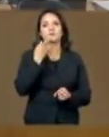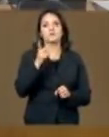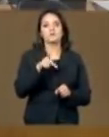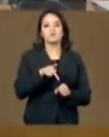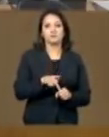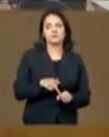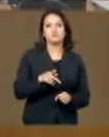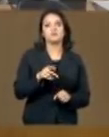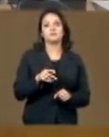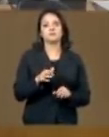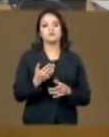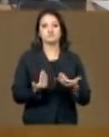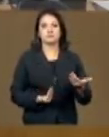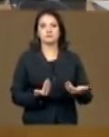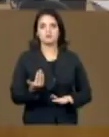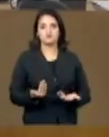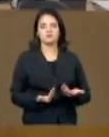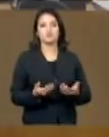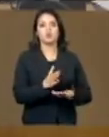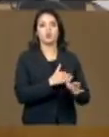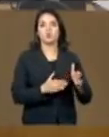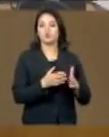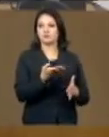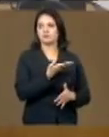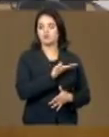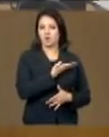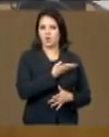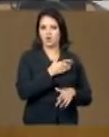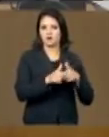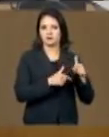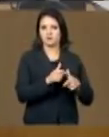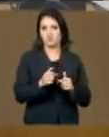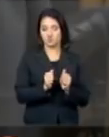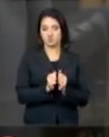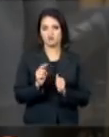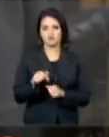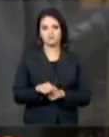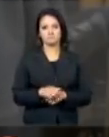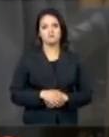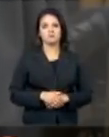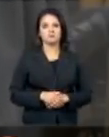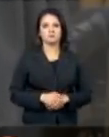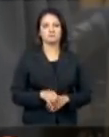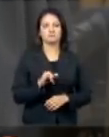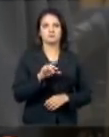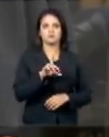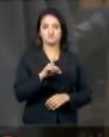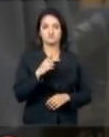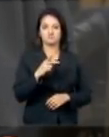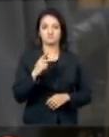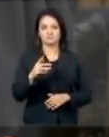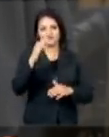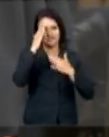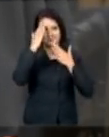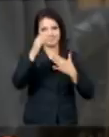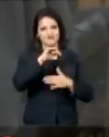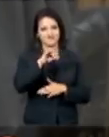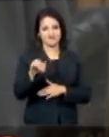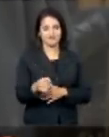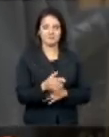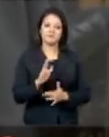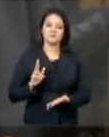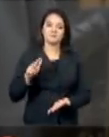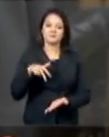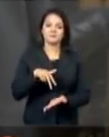a servidora colegas estão aqui presentes inicialmente o bdp agradece pela oportunidade de participar como advogar a